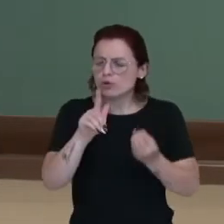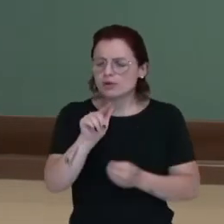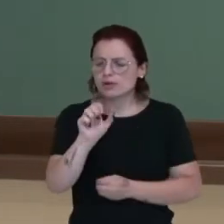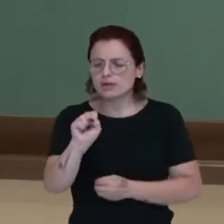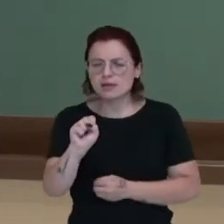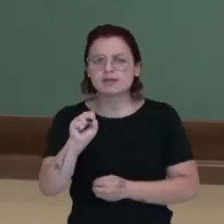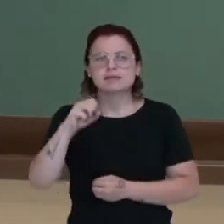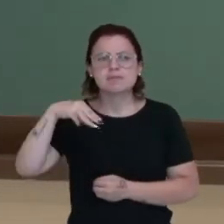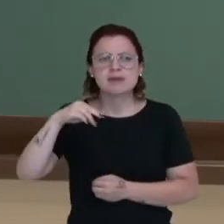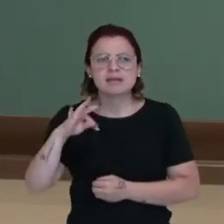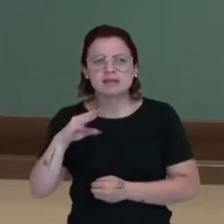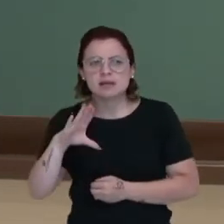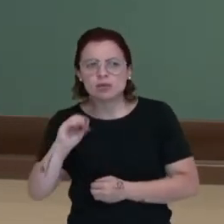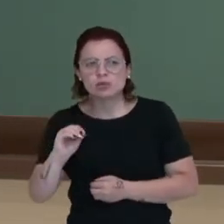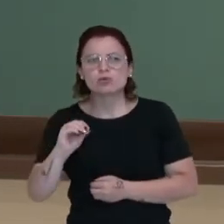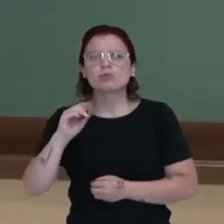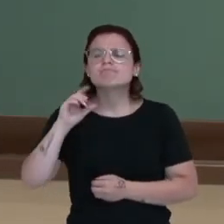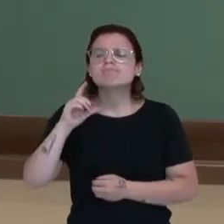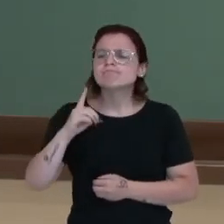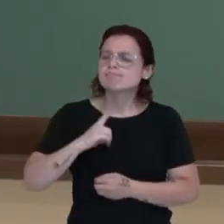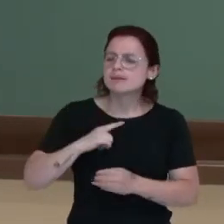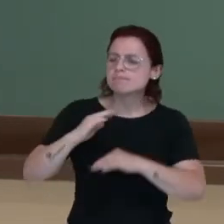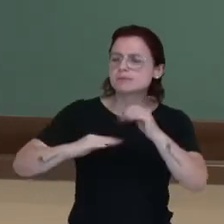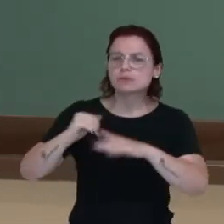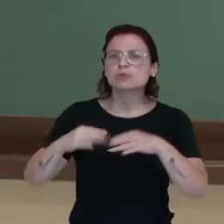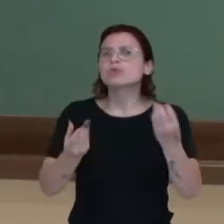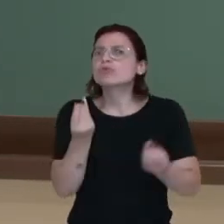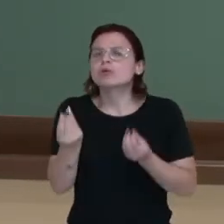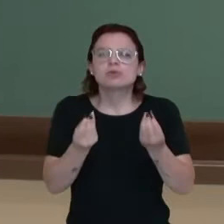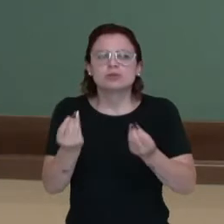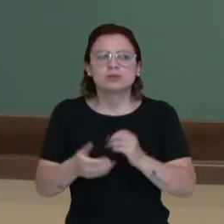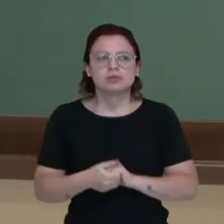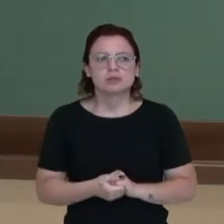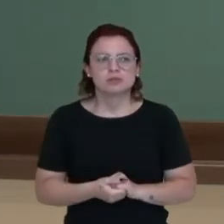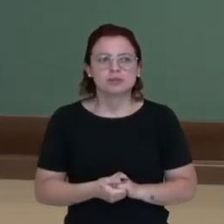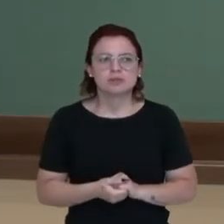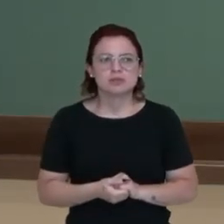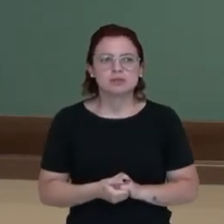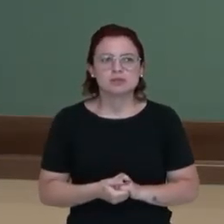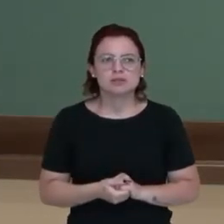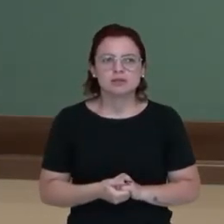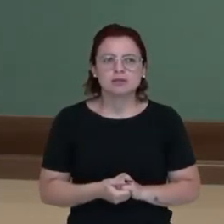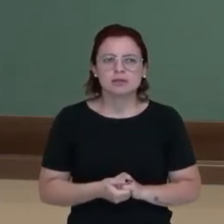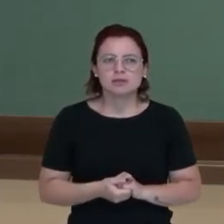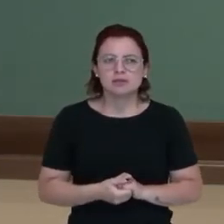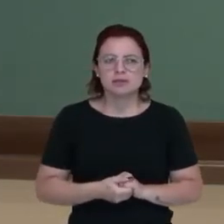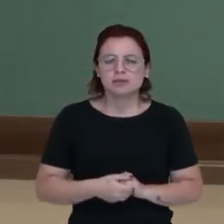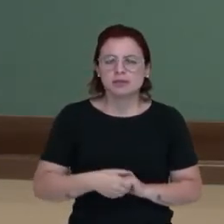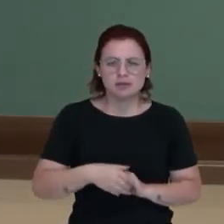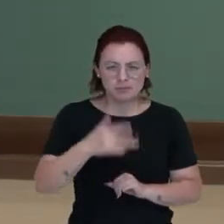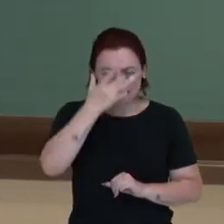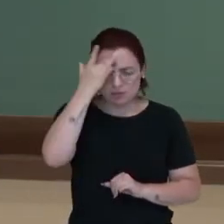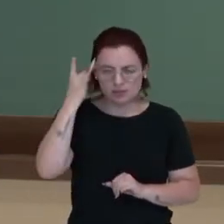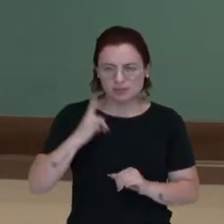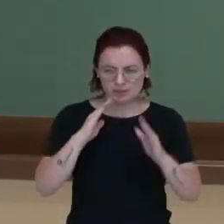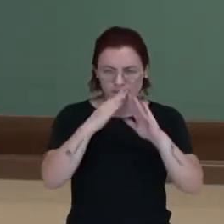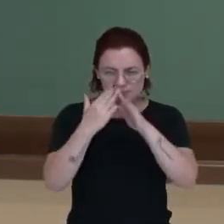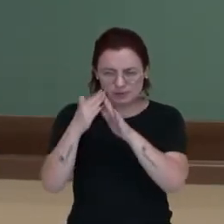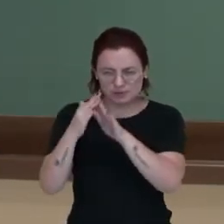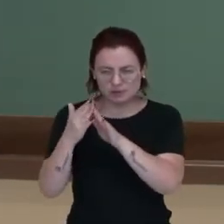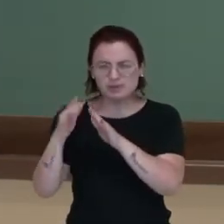metano é produzido? A hipótese dos moradores do Morro do Bumba tem algum fundamento?